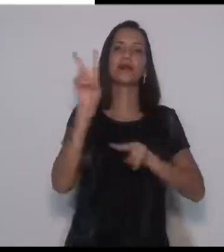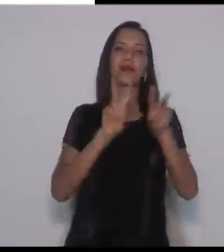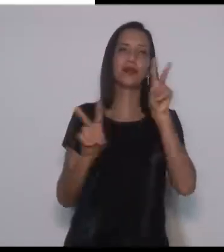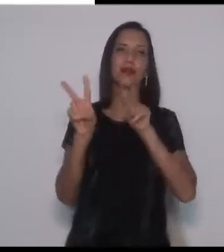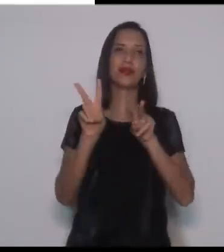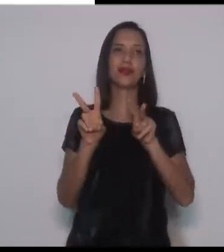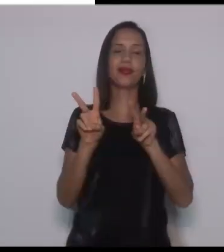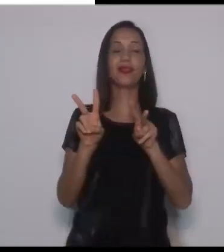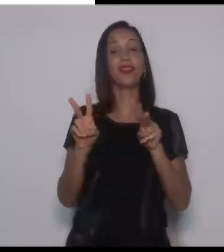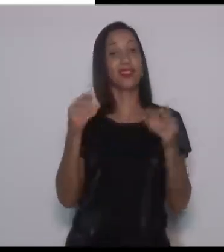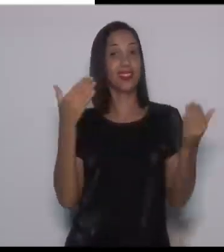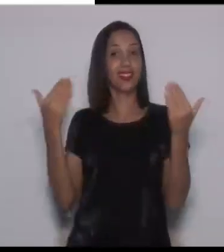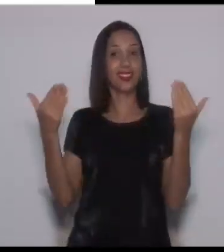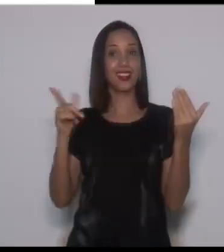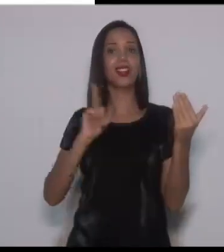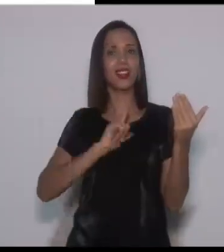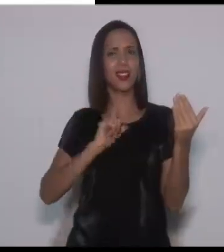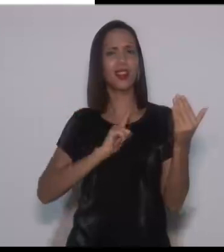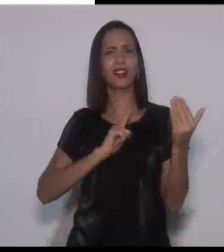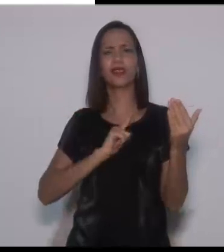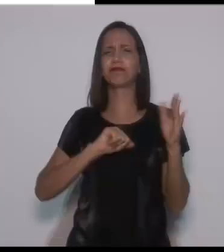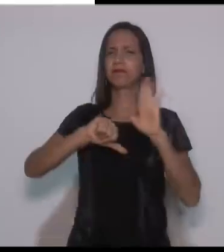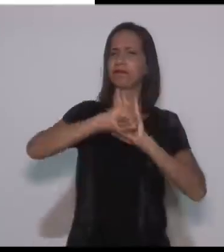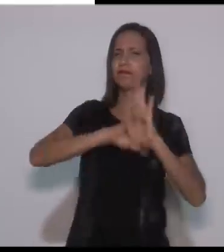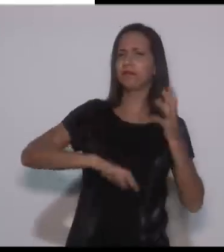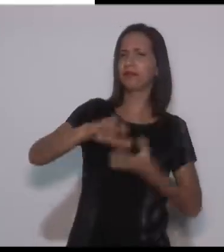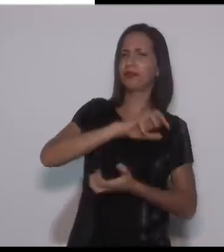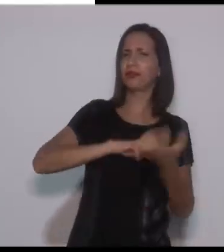né, em relação à marginalidade, né?